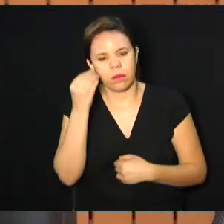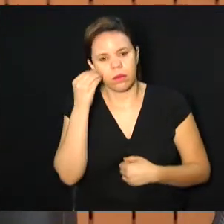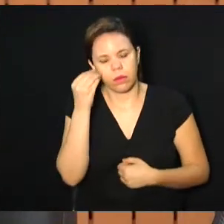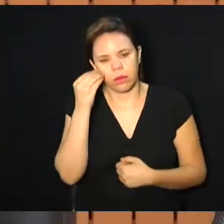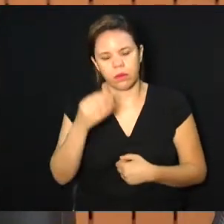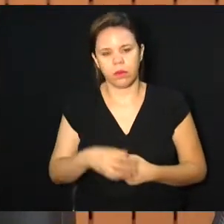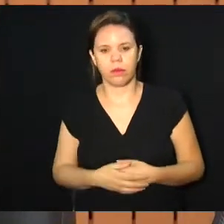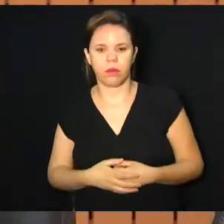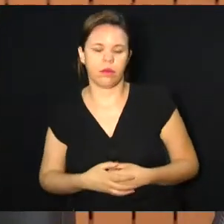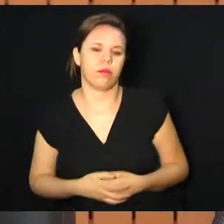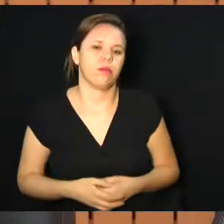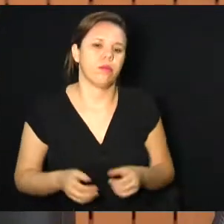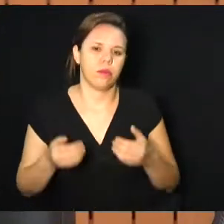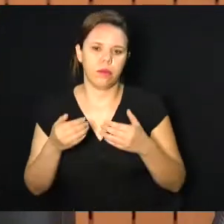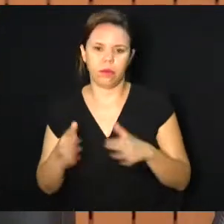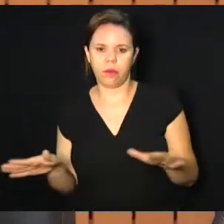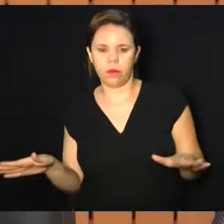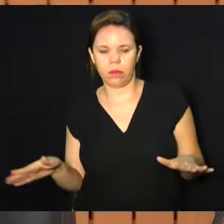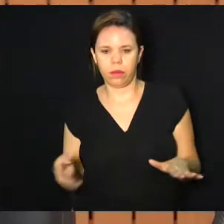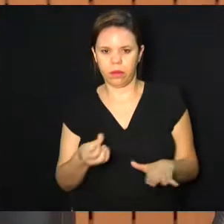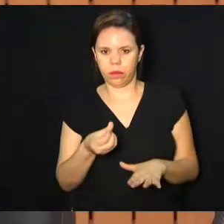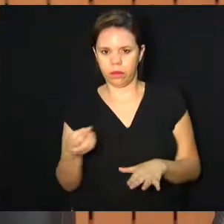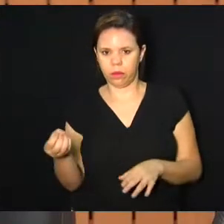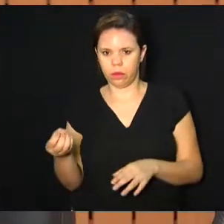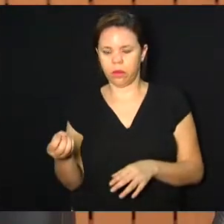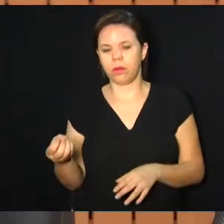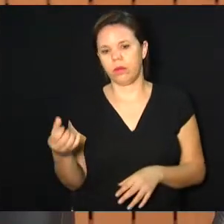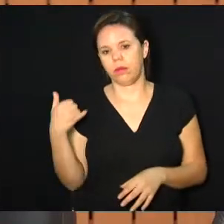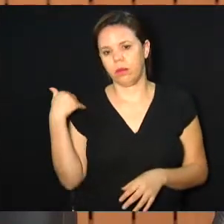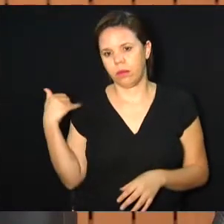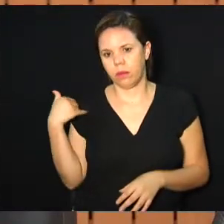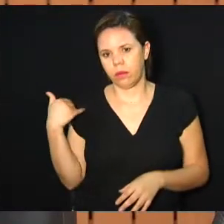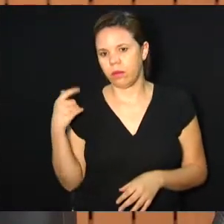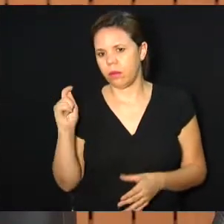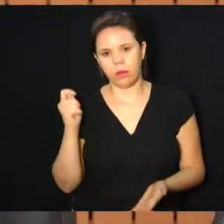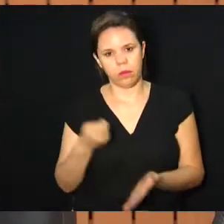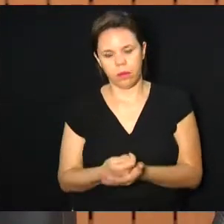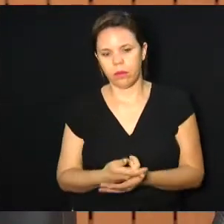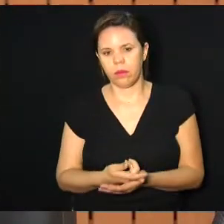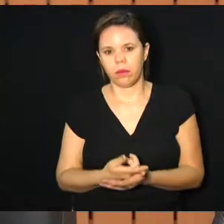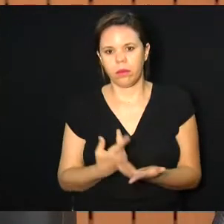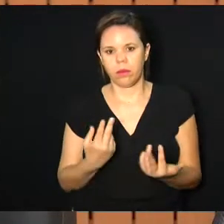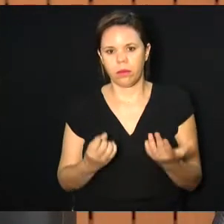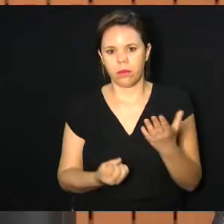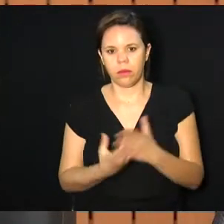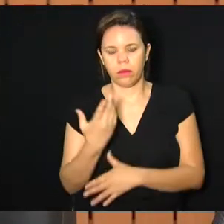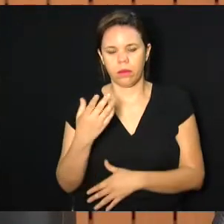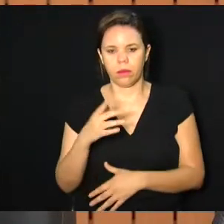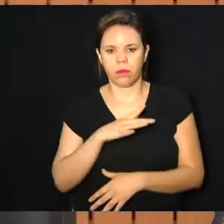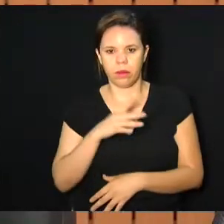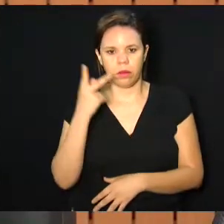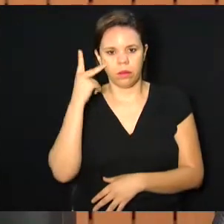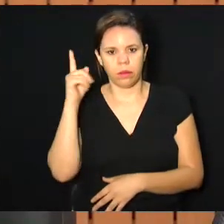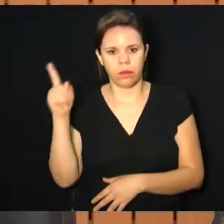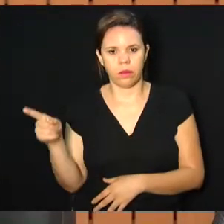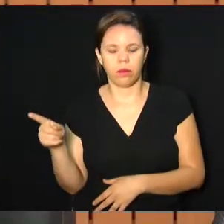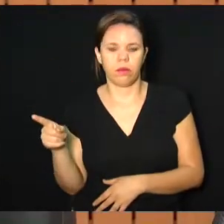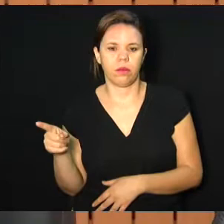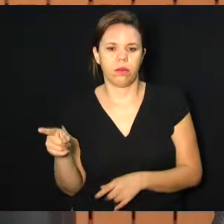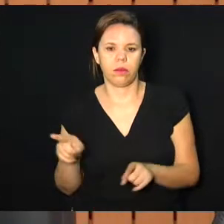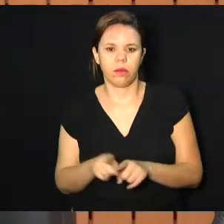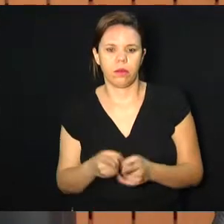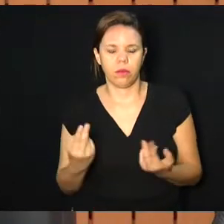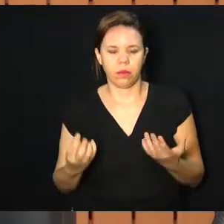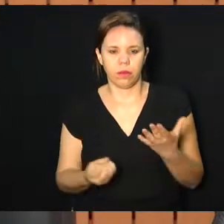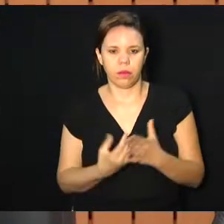tentar ampliar para os 60 anos a isenção, como acontece, por exemplo, na capital, tentar alguma coisa